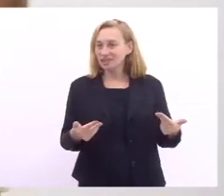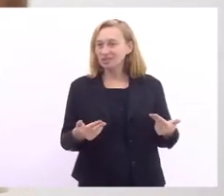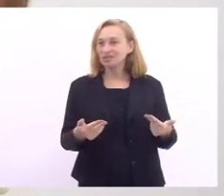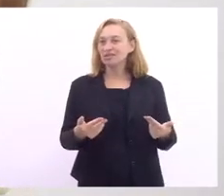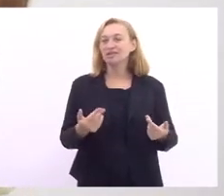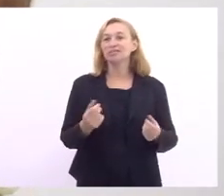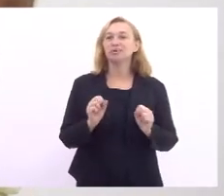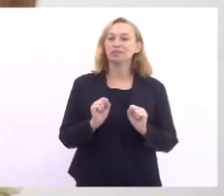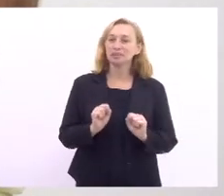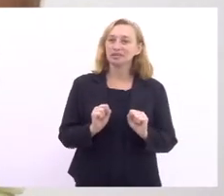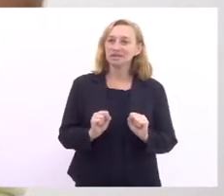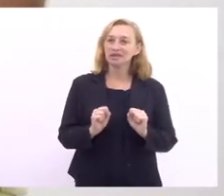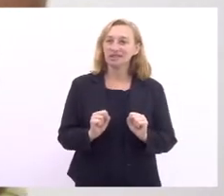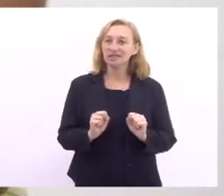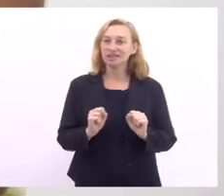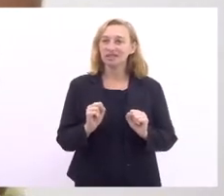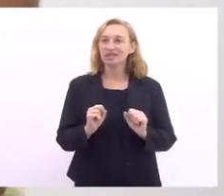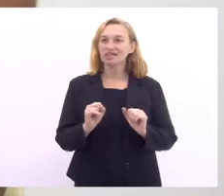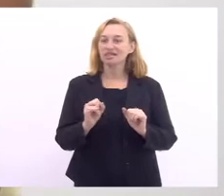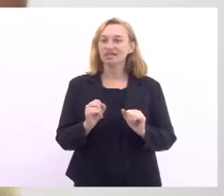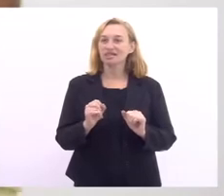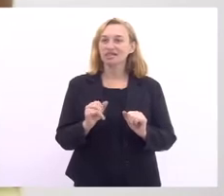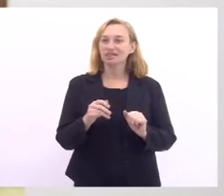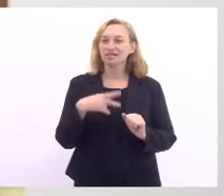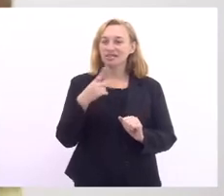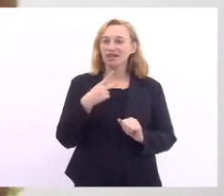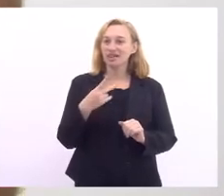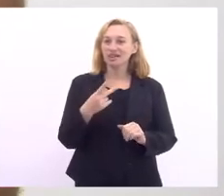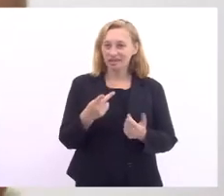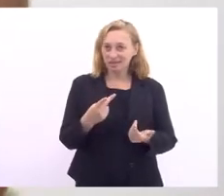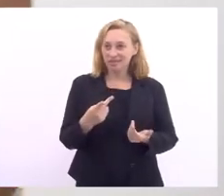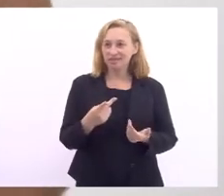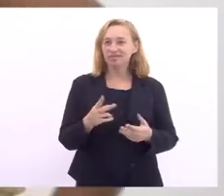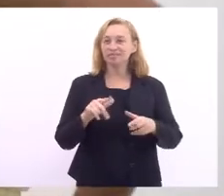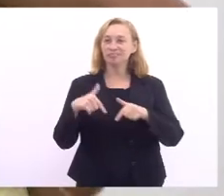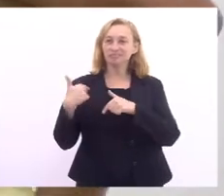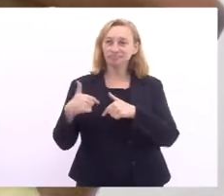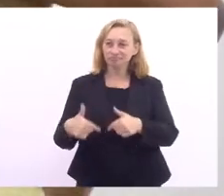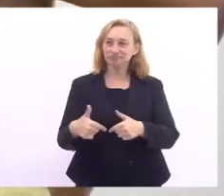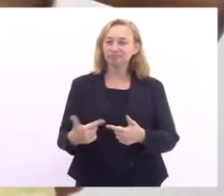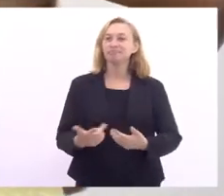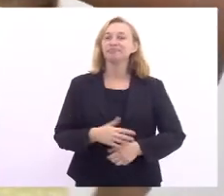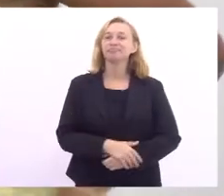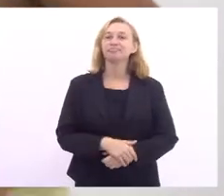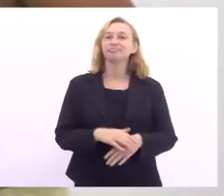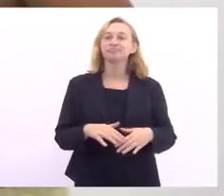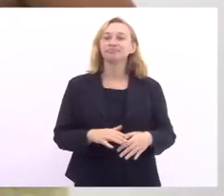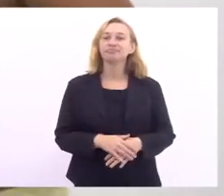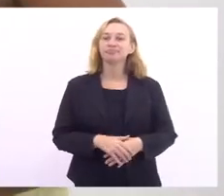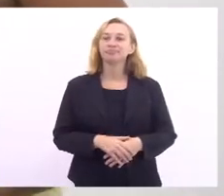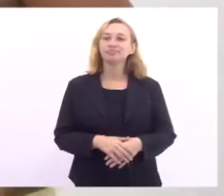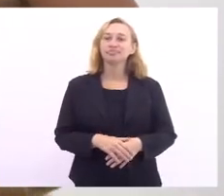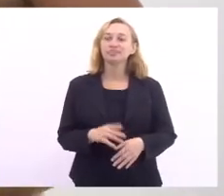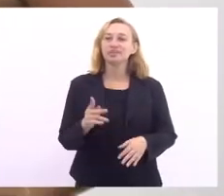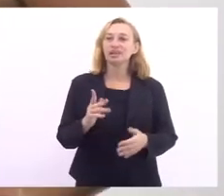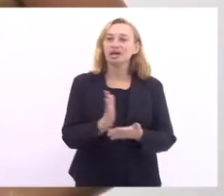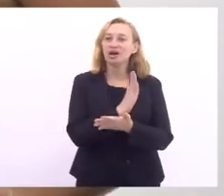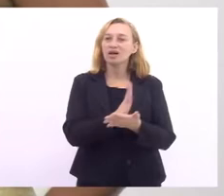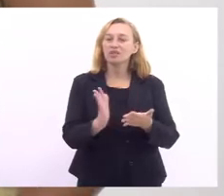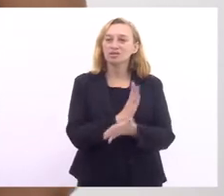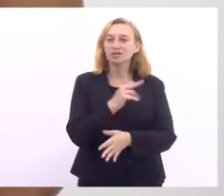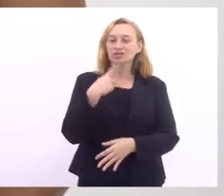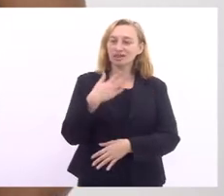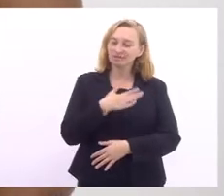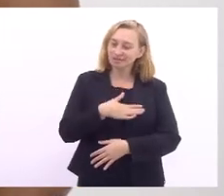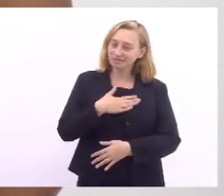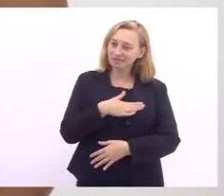aí para gente publicizadas sobre esses 10 anos sobre a trajetória é enfim escrever algumas palavras que você